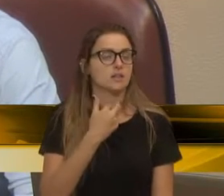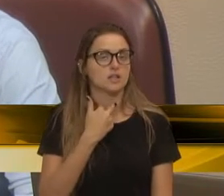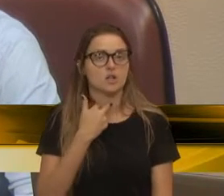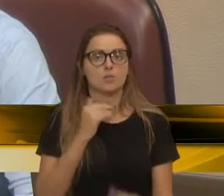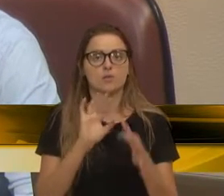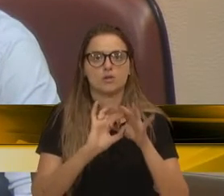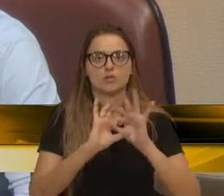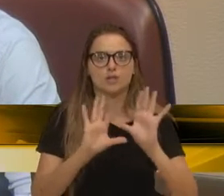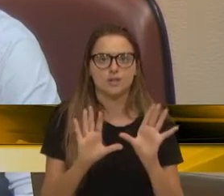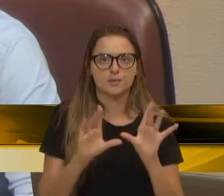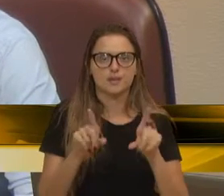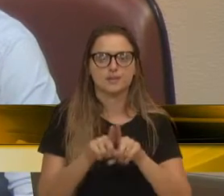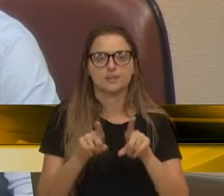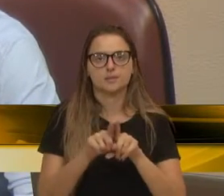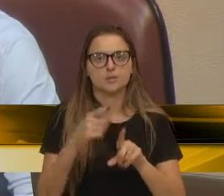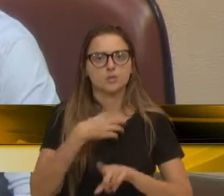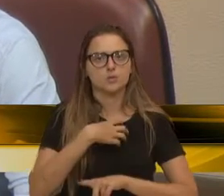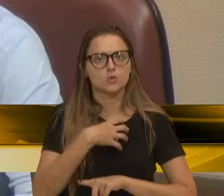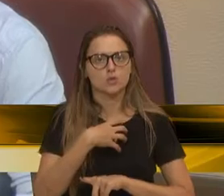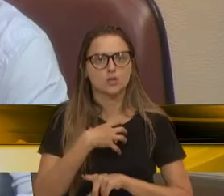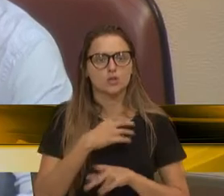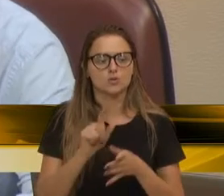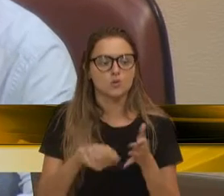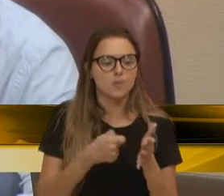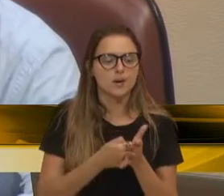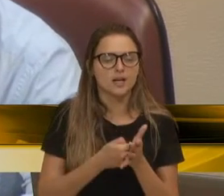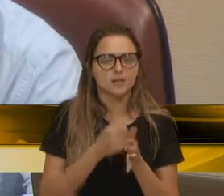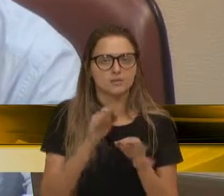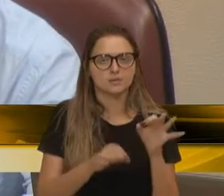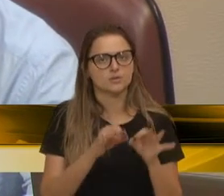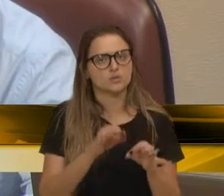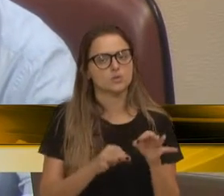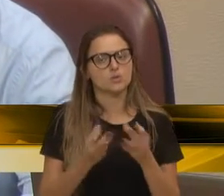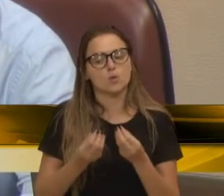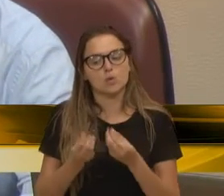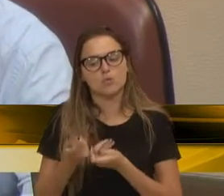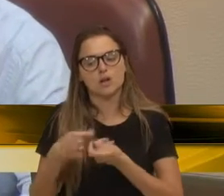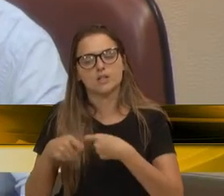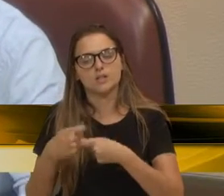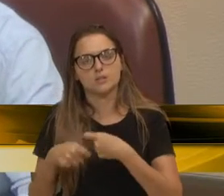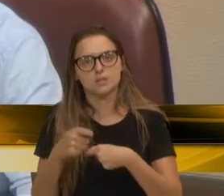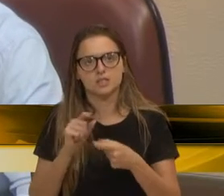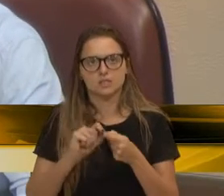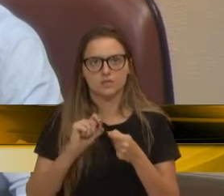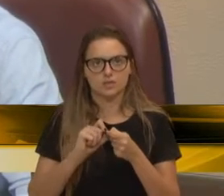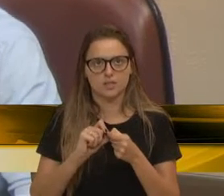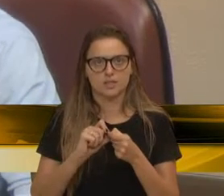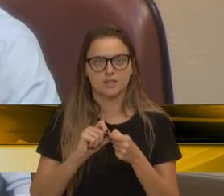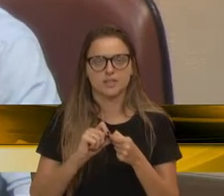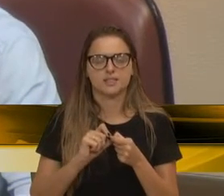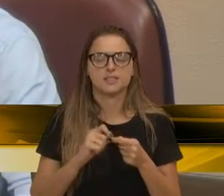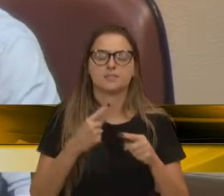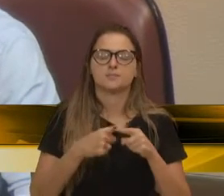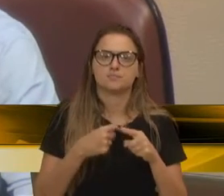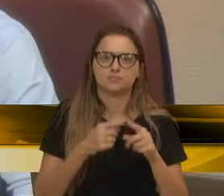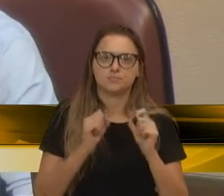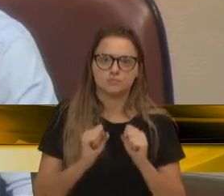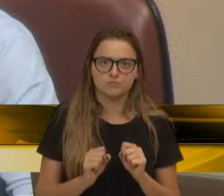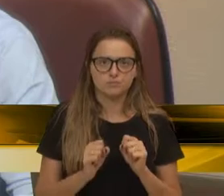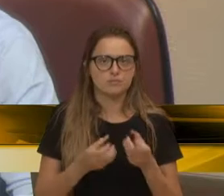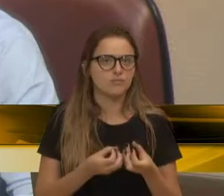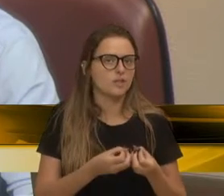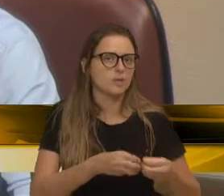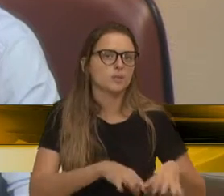desconsiderando a forma como ordenamento jurídico foi administrativamente firmado sob pena de importar grave prejuízo